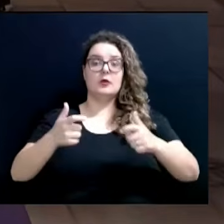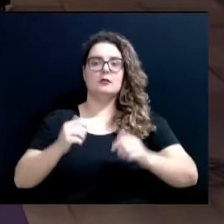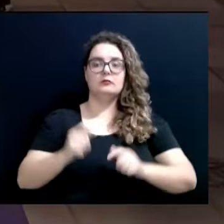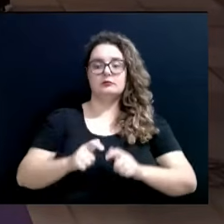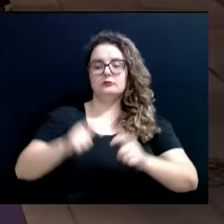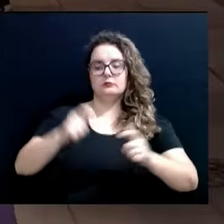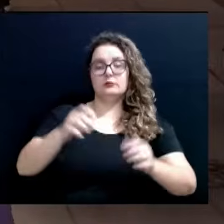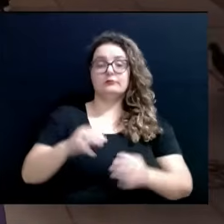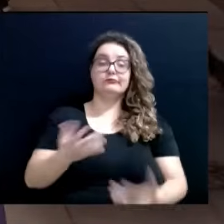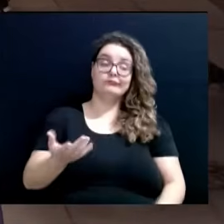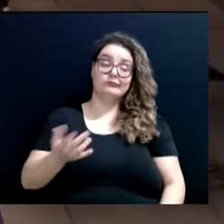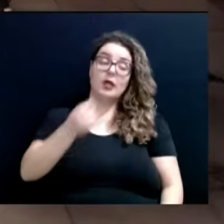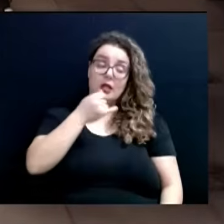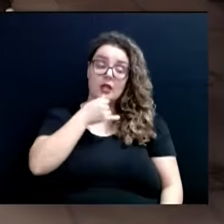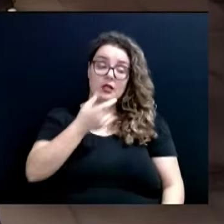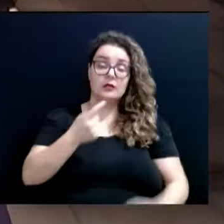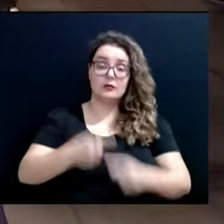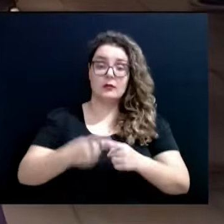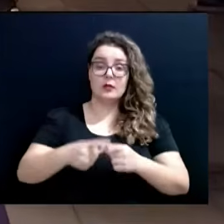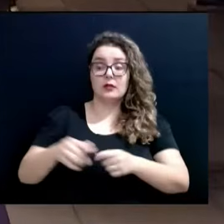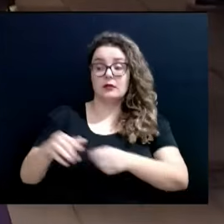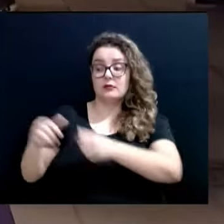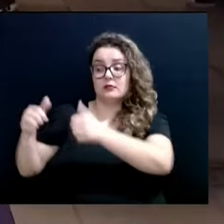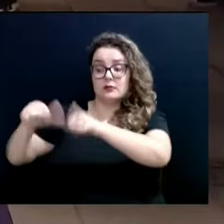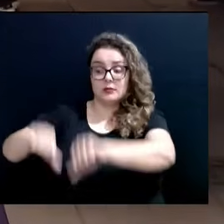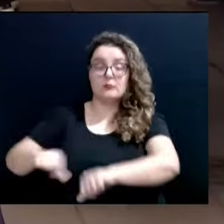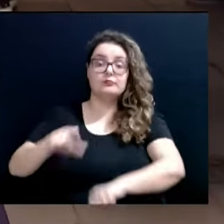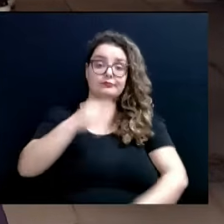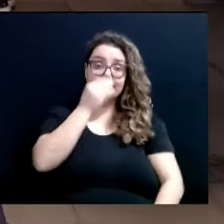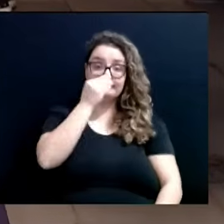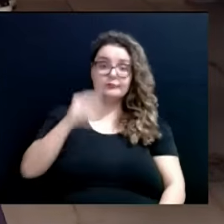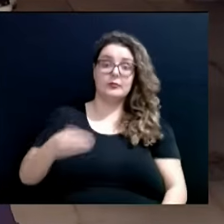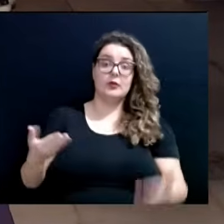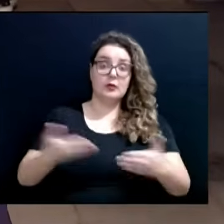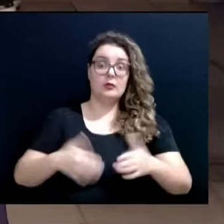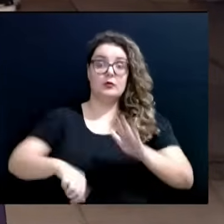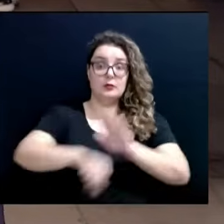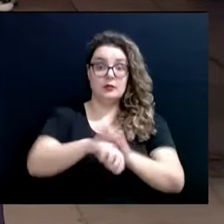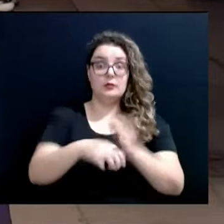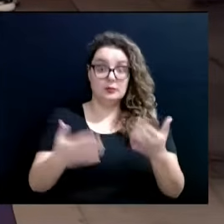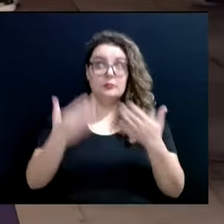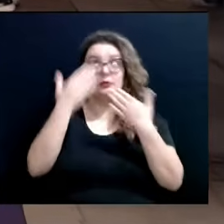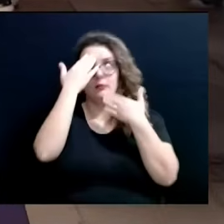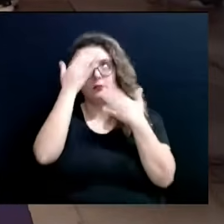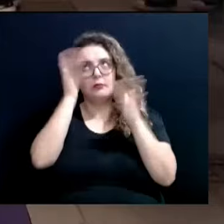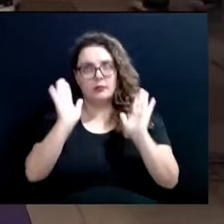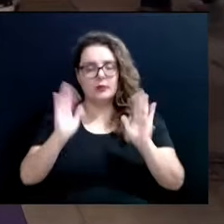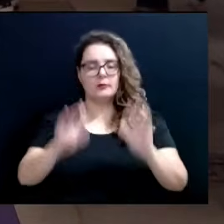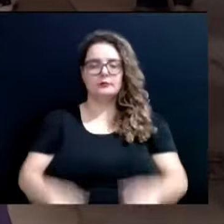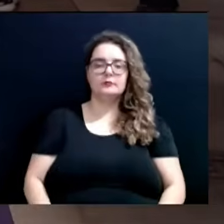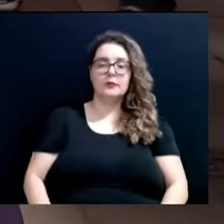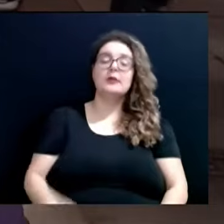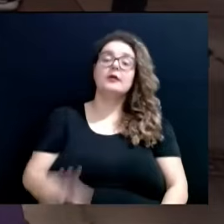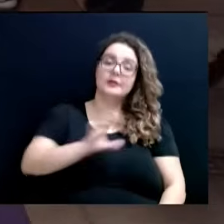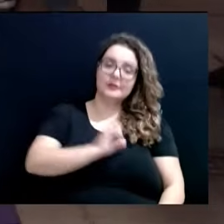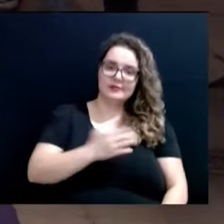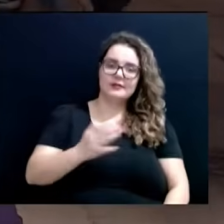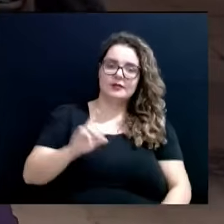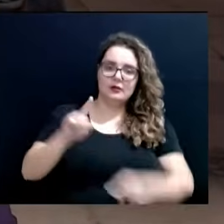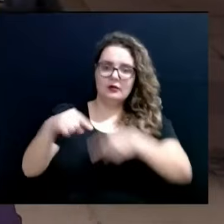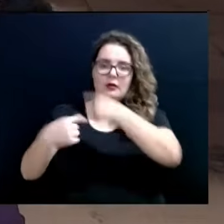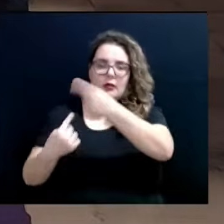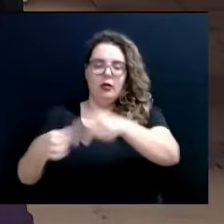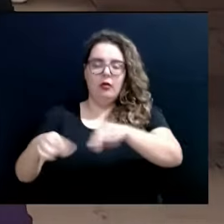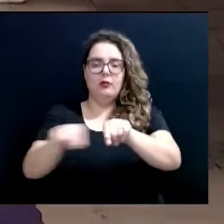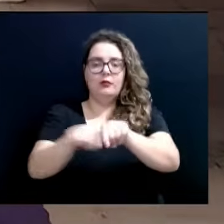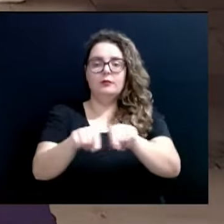De certa forma, né? Porque isso é discriminação, ainda bem que hoje em dia é crime, inclusive. Mas eu gostei muito dessa parte e da outra parte de lá, porque eu aprendi